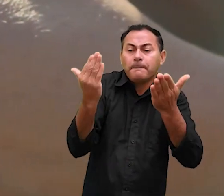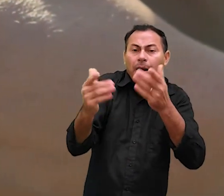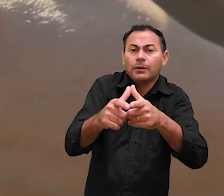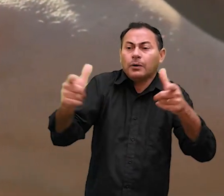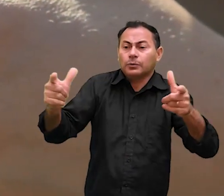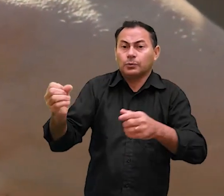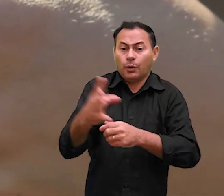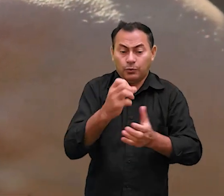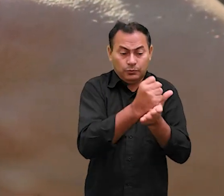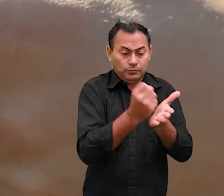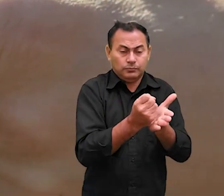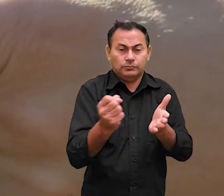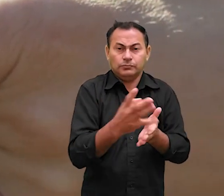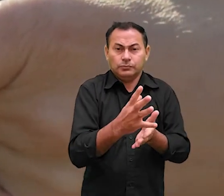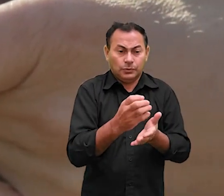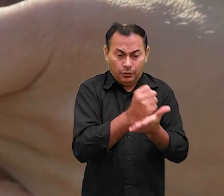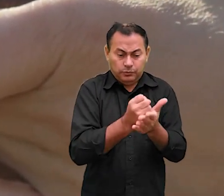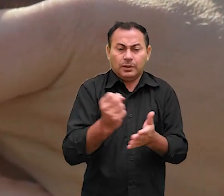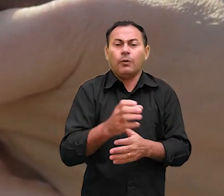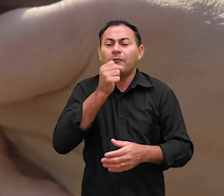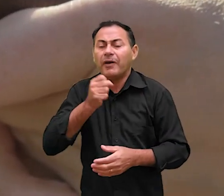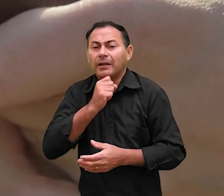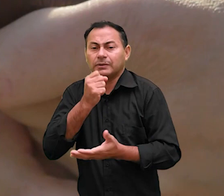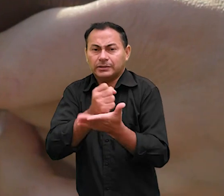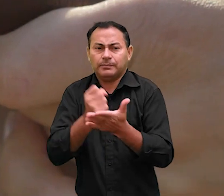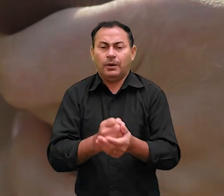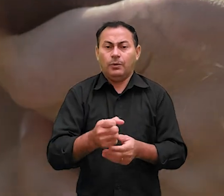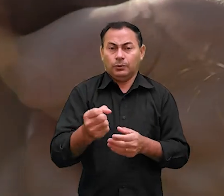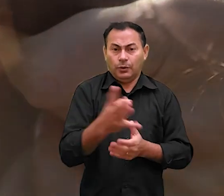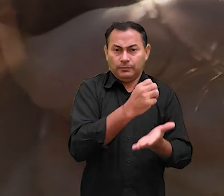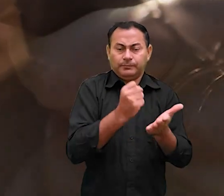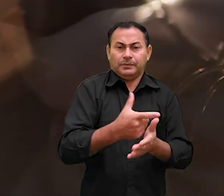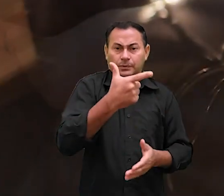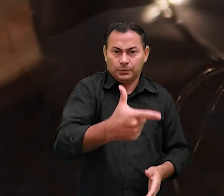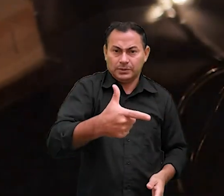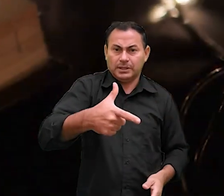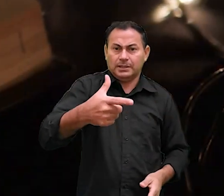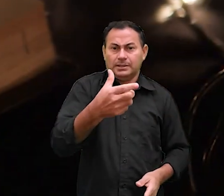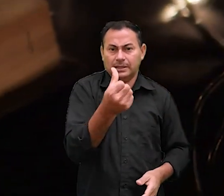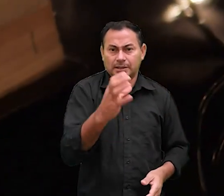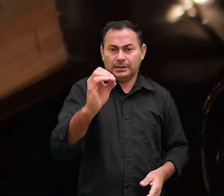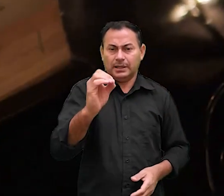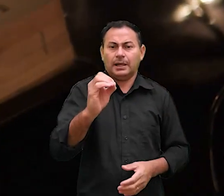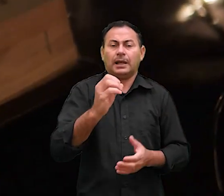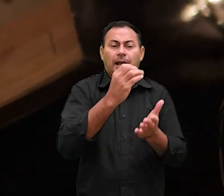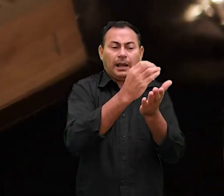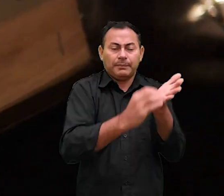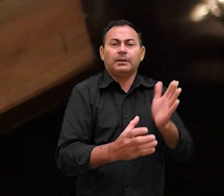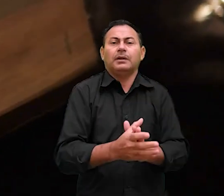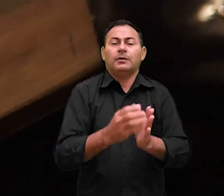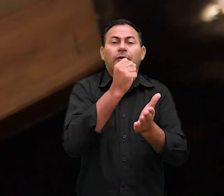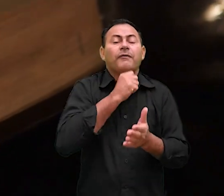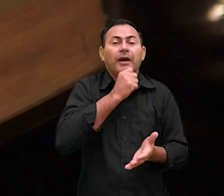o tamanho do Novo Testamento com o do Velho Testamento. O Novo Testamento tem 260 capítulos. O Velho Testamento